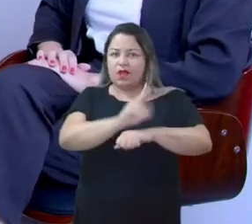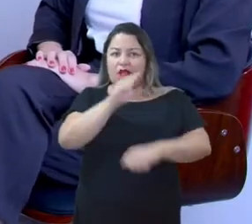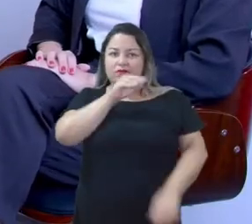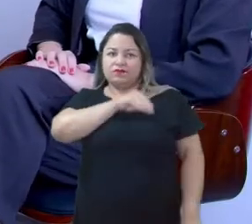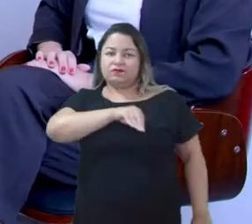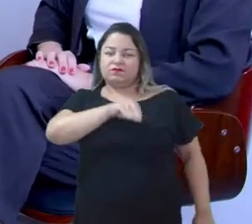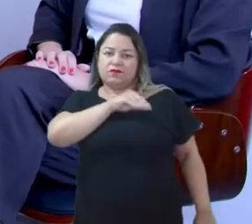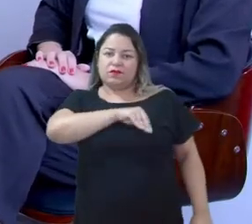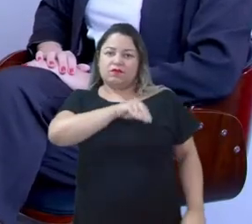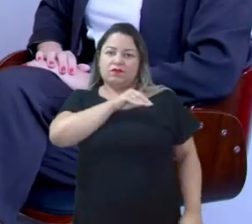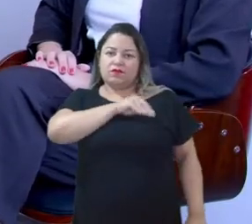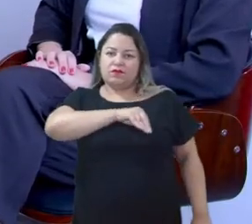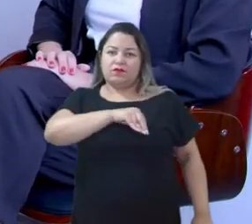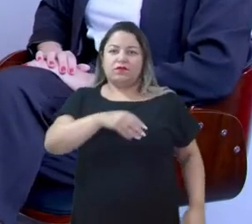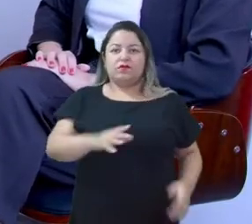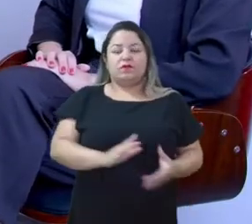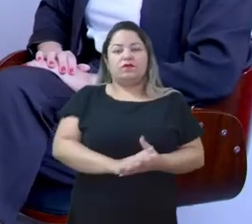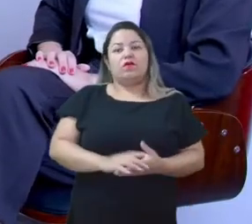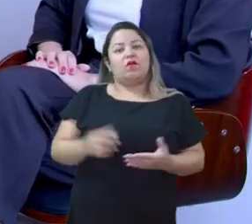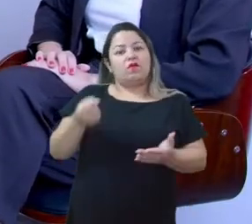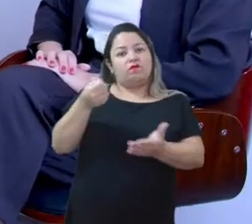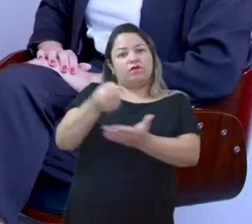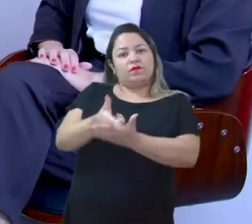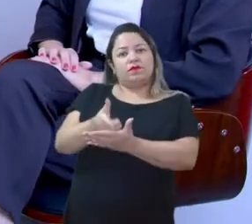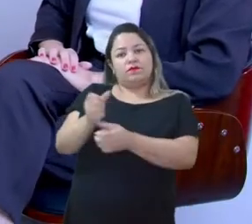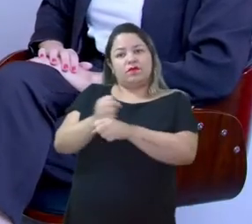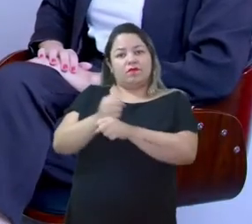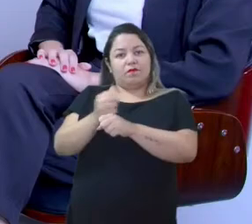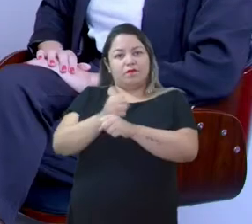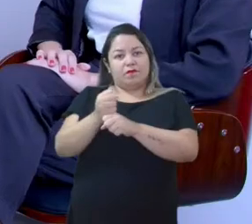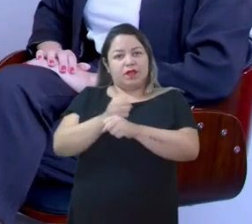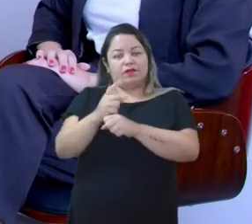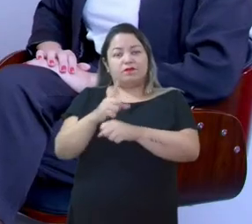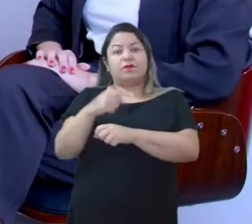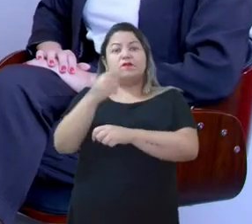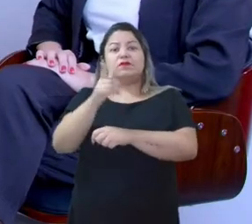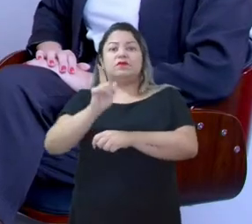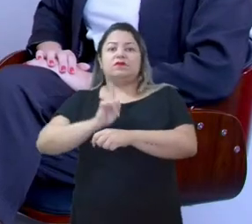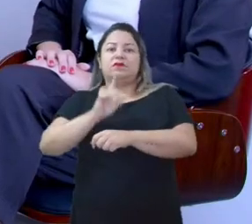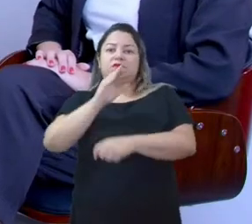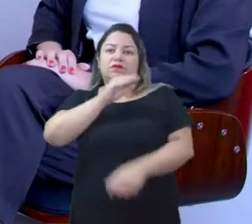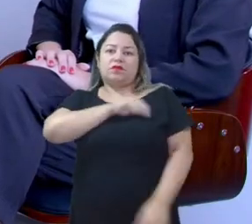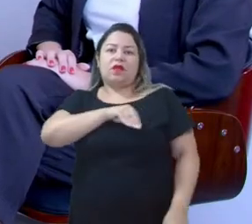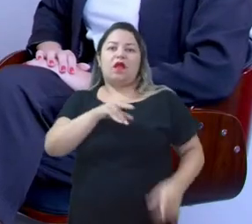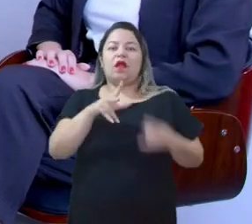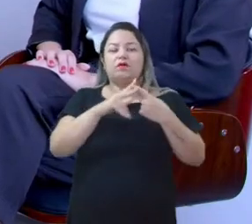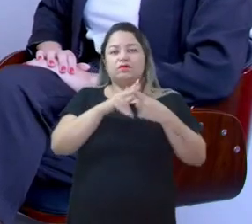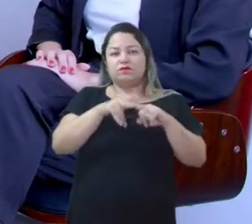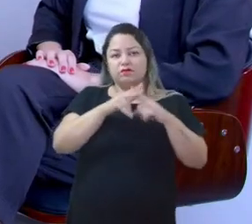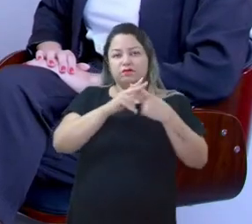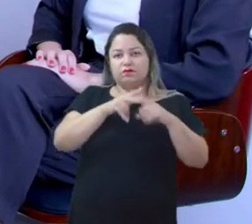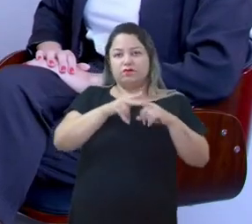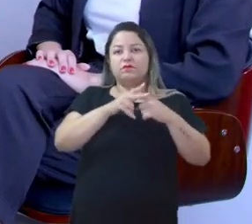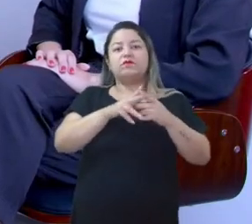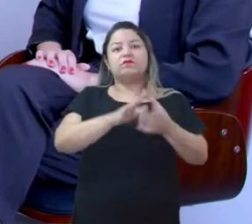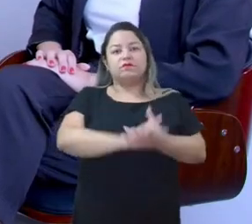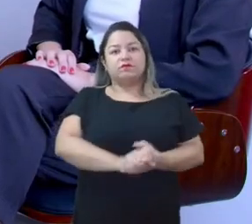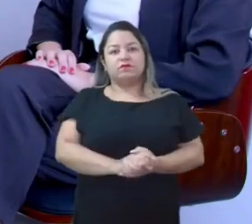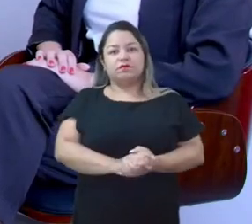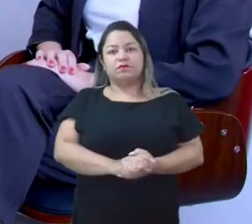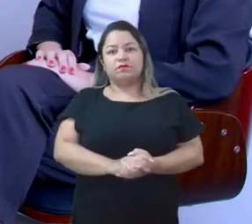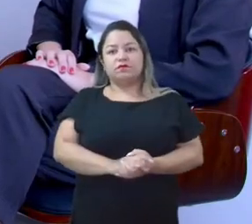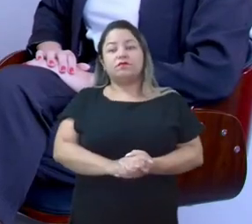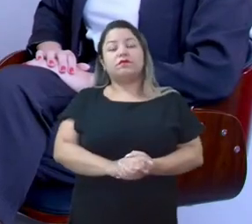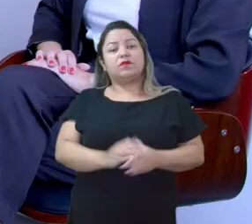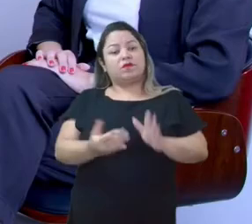salário. Perdem o poder de compra durante um ano para depois ter o seu salário reajustado, corrigido pela perda